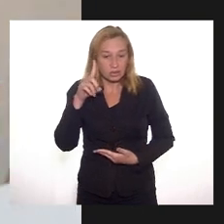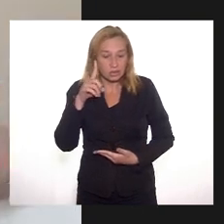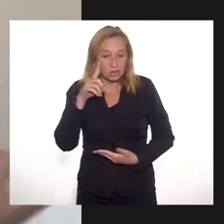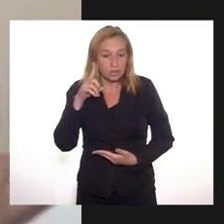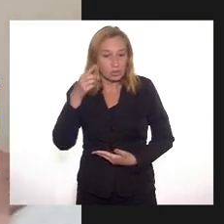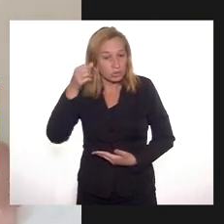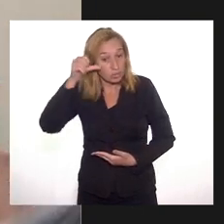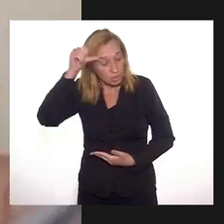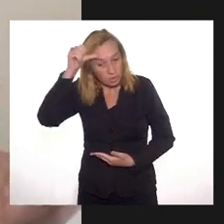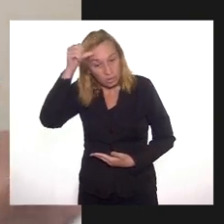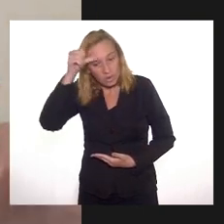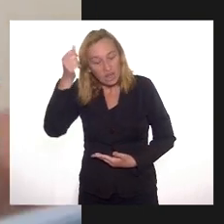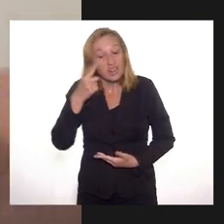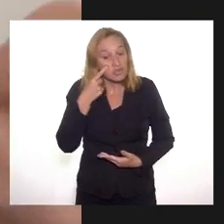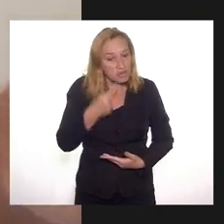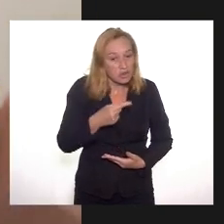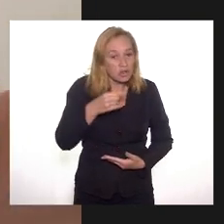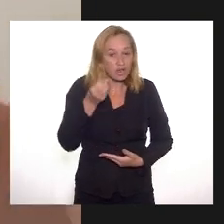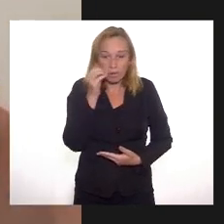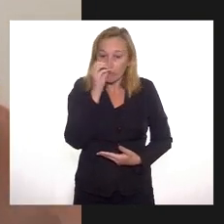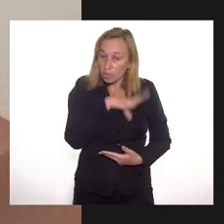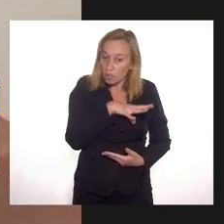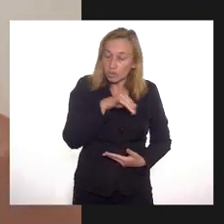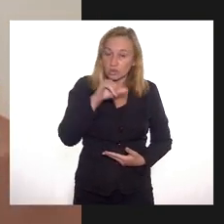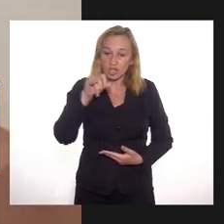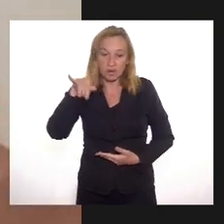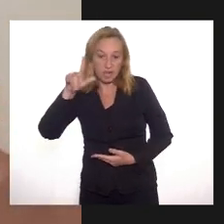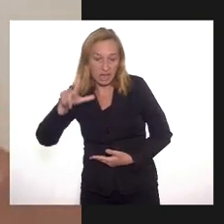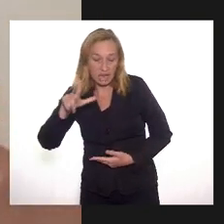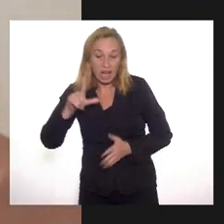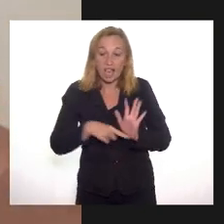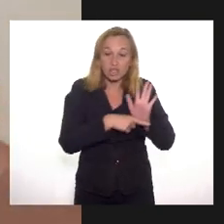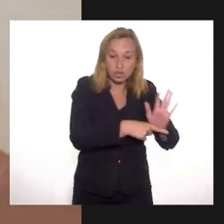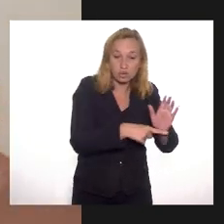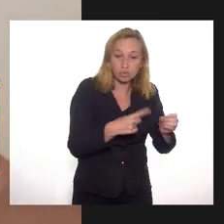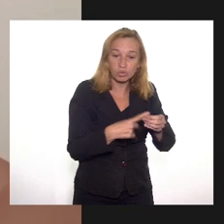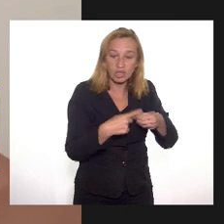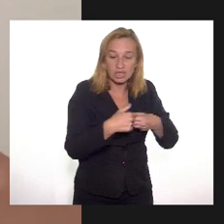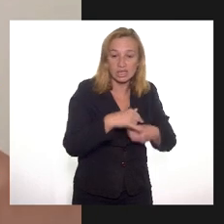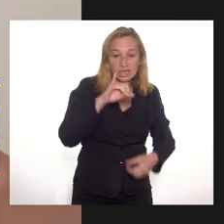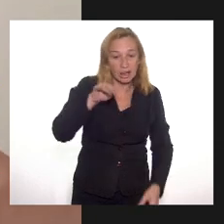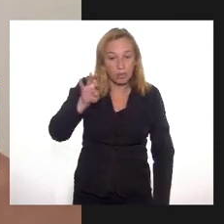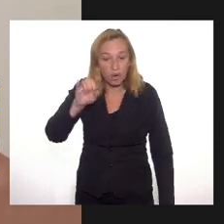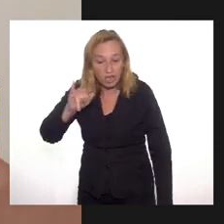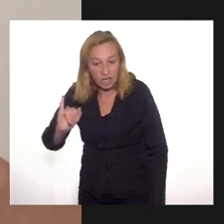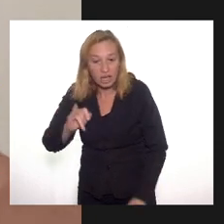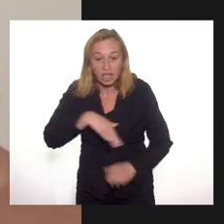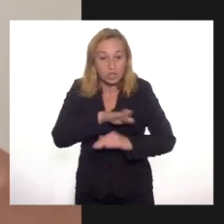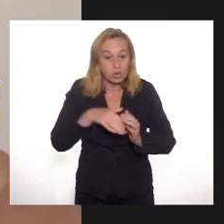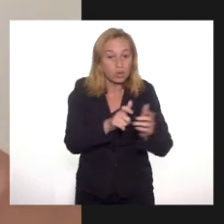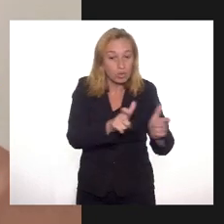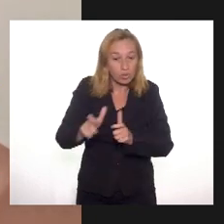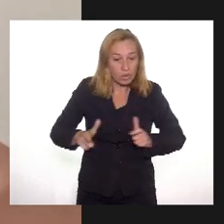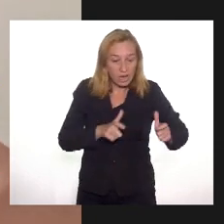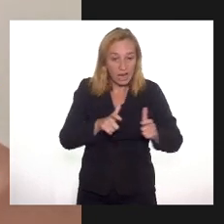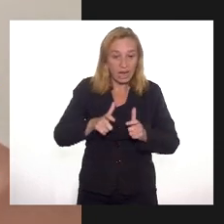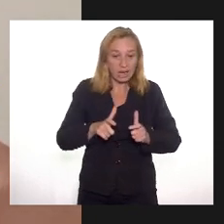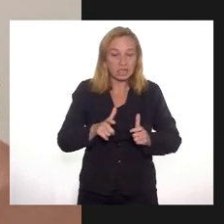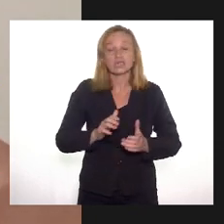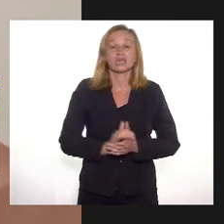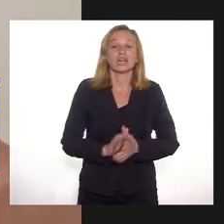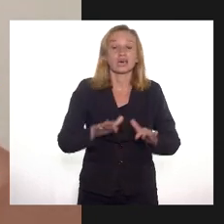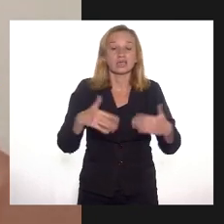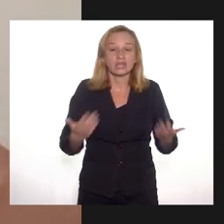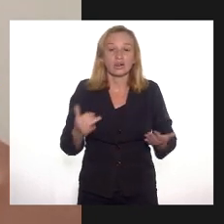fechamento do IML de Campo Grande, até porque atende o município de Itaguaí, Zona Oeste, Seropédica todo. Então, o IML de Campo